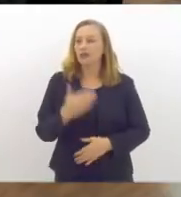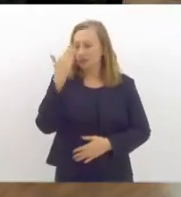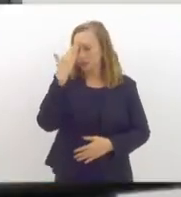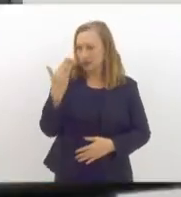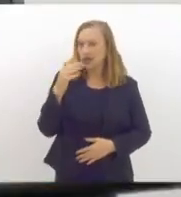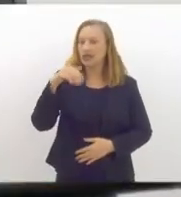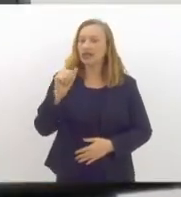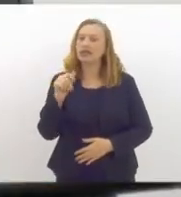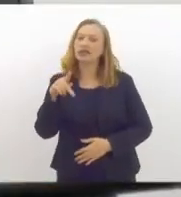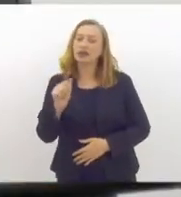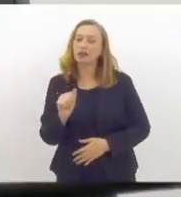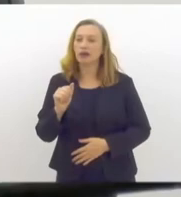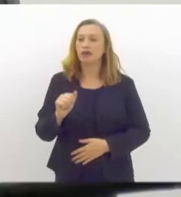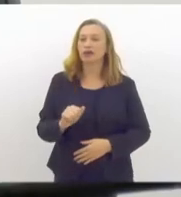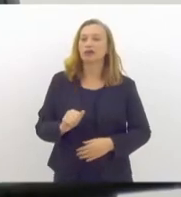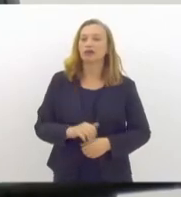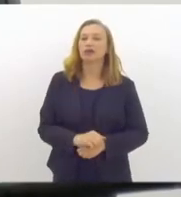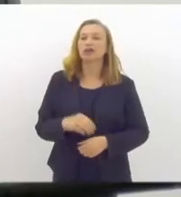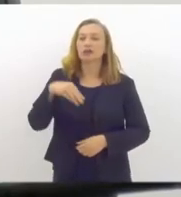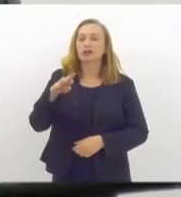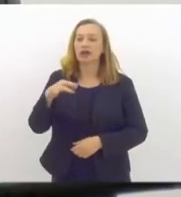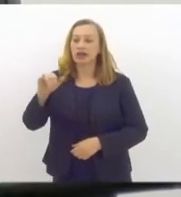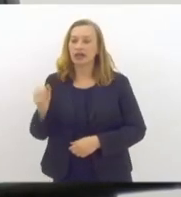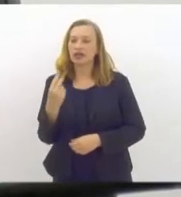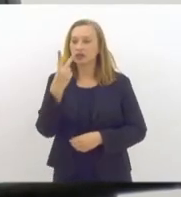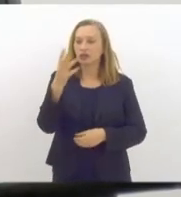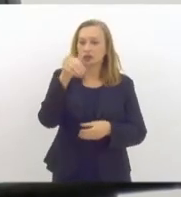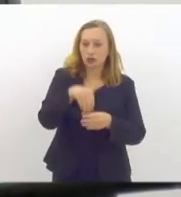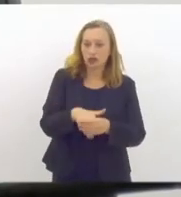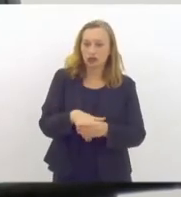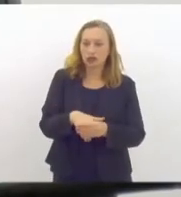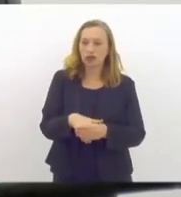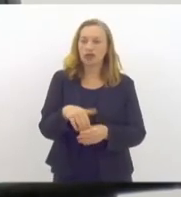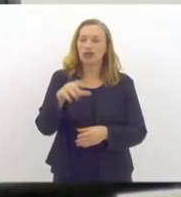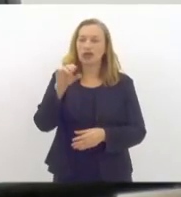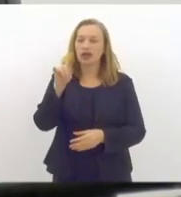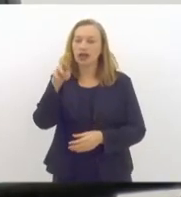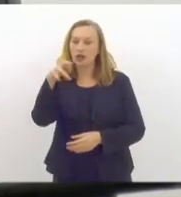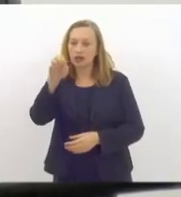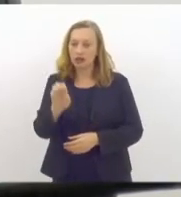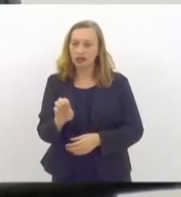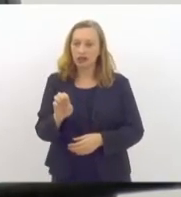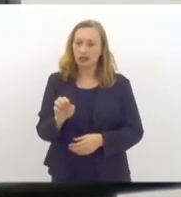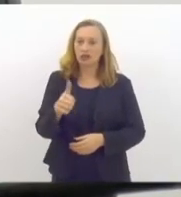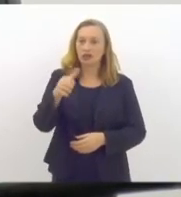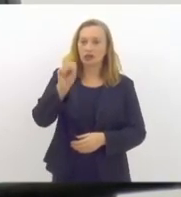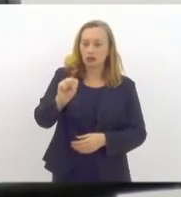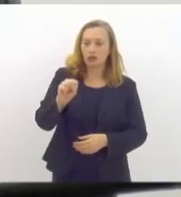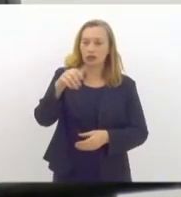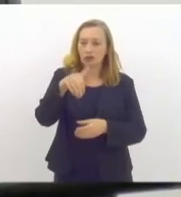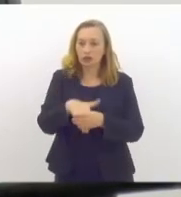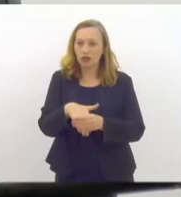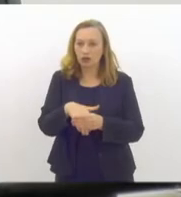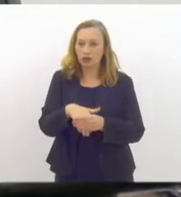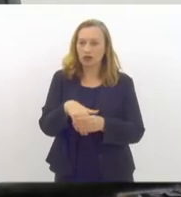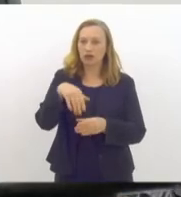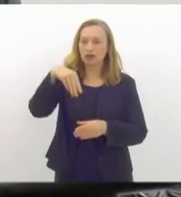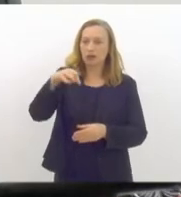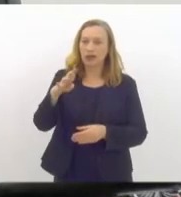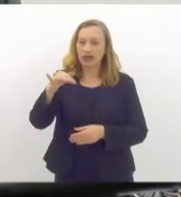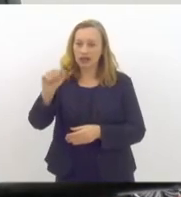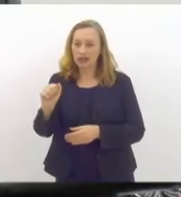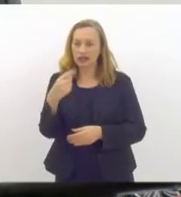Ana Paula. Parcial, Mariana Andrade, 2 votos. Caroline Faria, 8 votos. Márcia